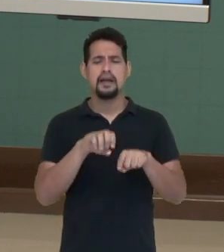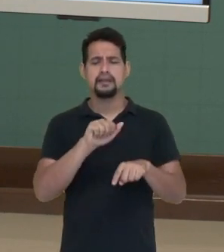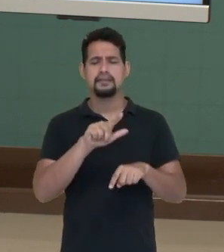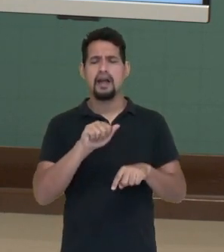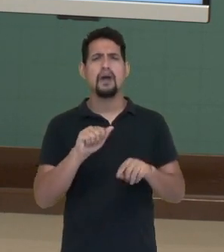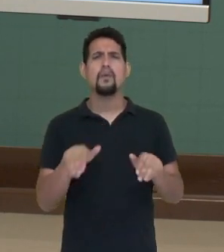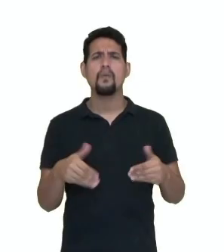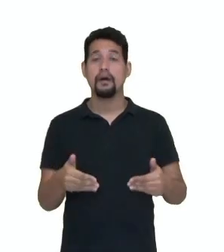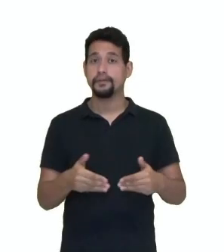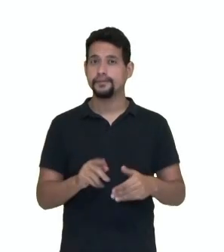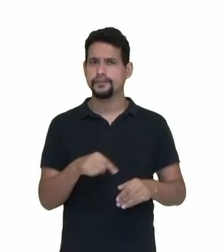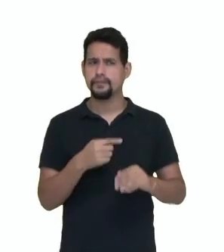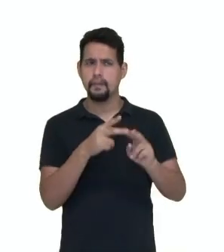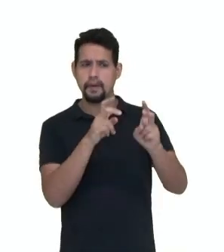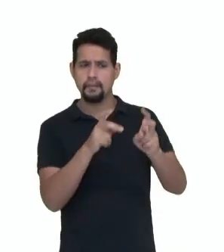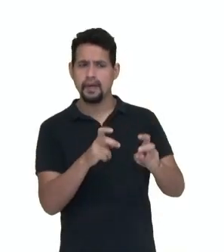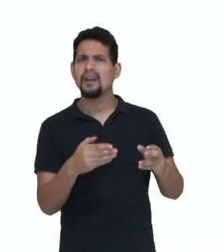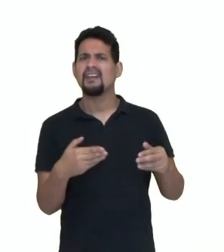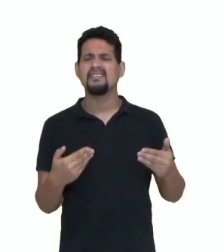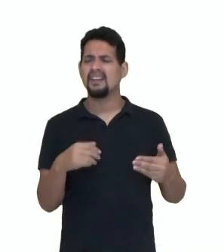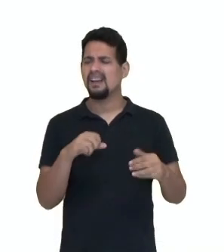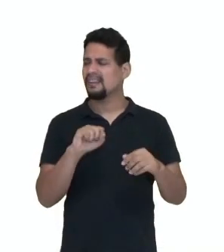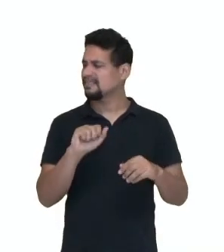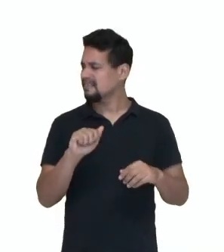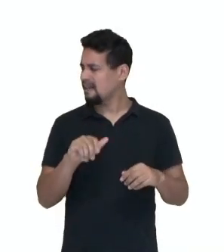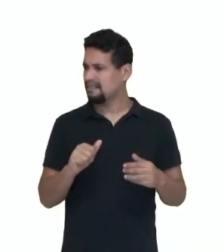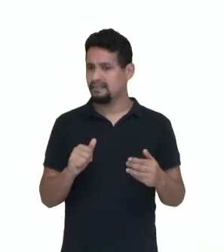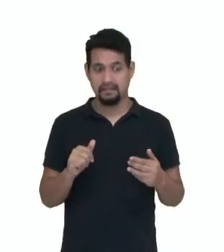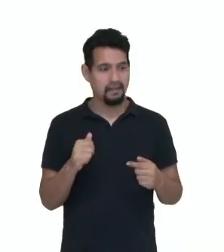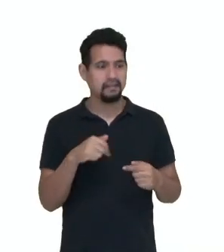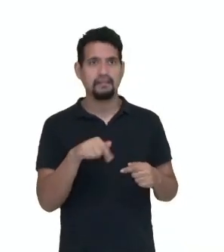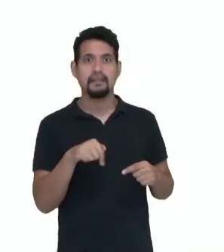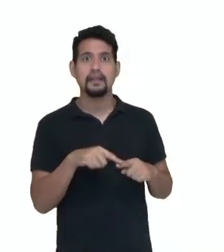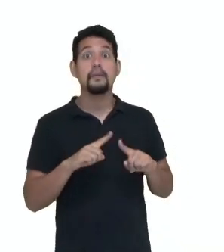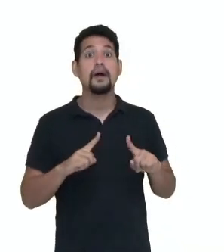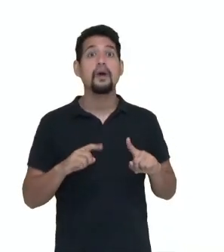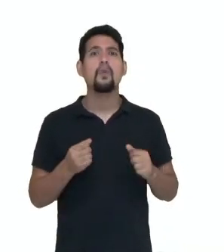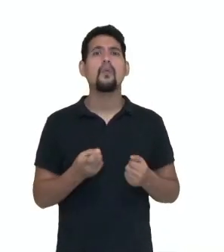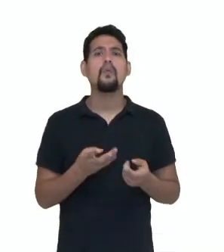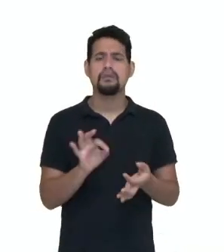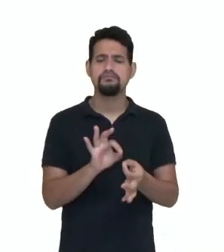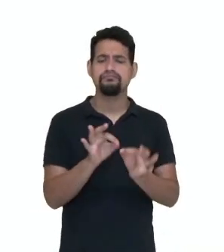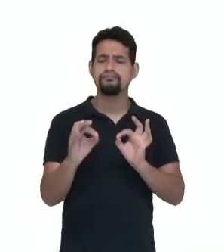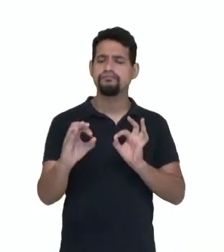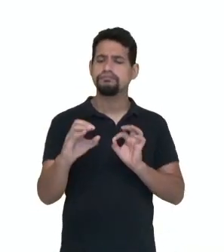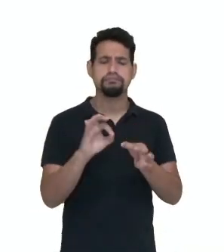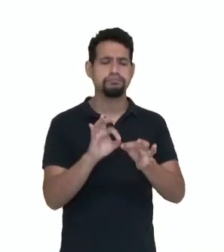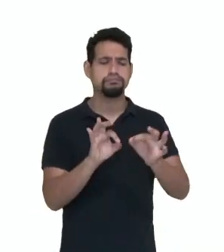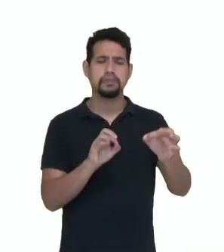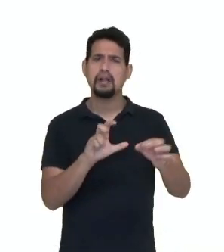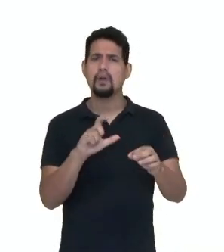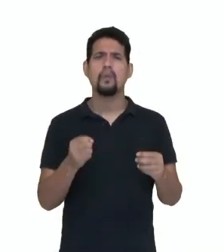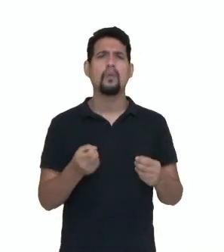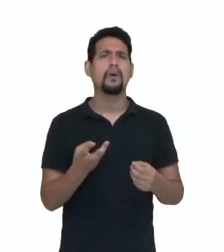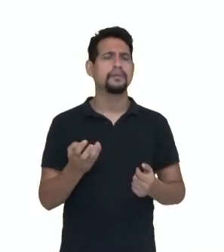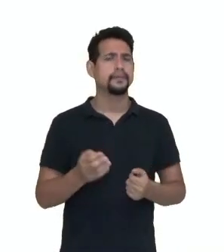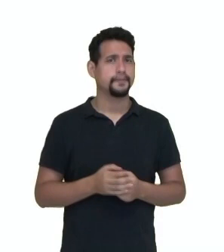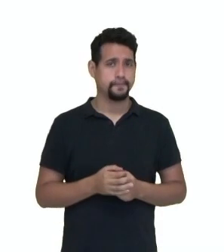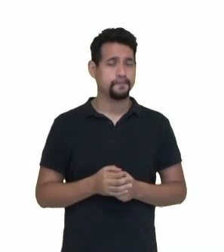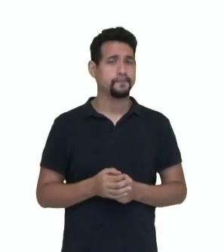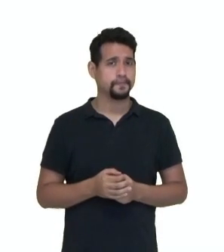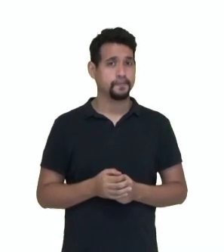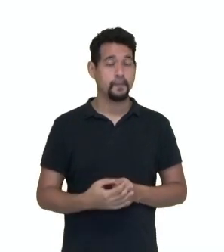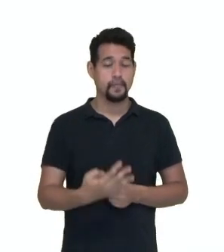sala, né? Então, vamos identificar. Cadê a sala? Ah, tá aqui a sala. Então, quanto que mede o comprimento e a largura pra gente calcular, né? Então,